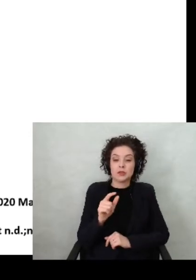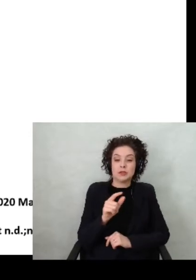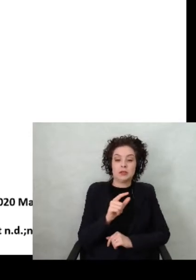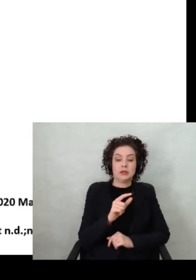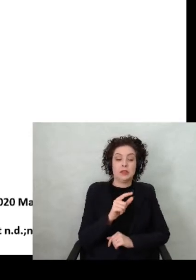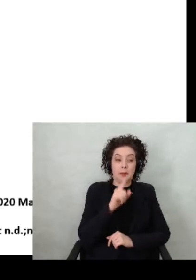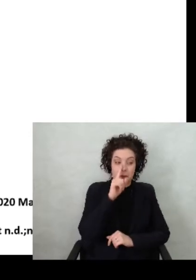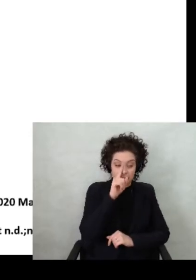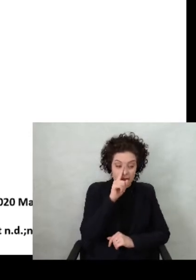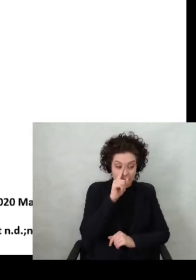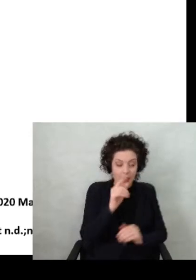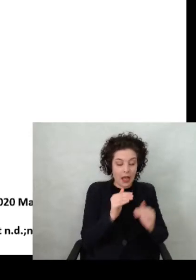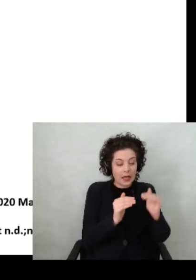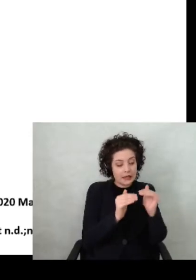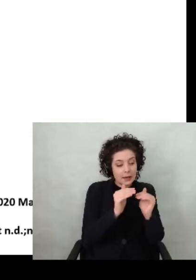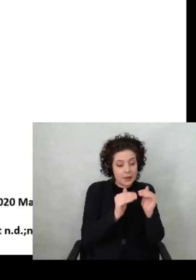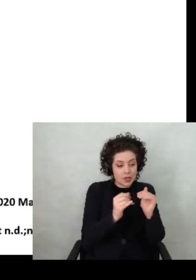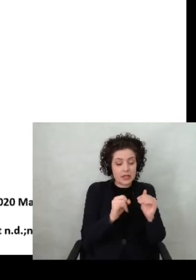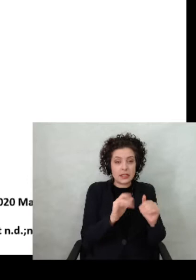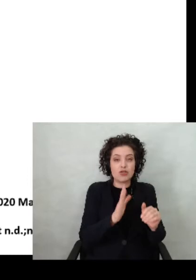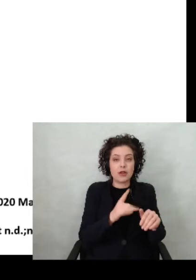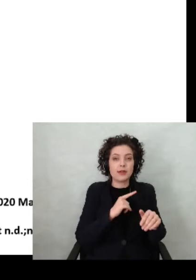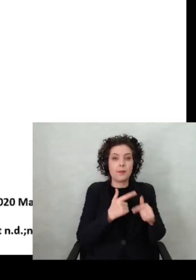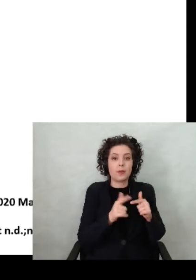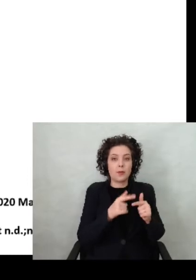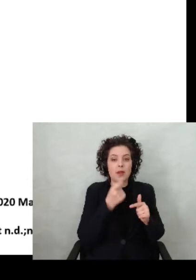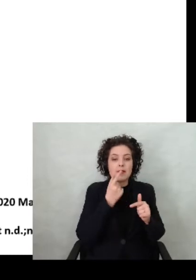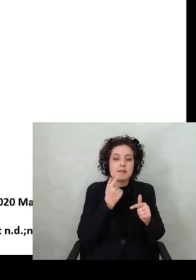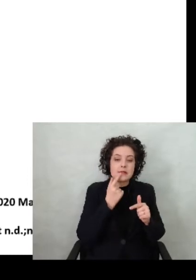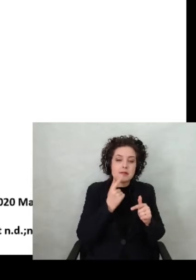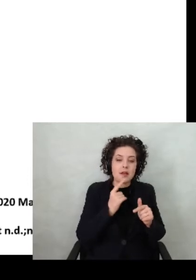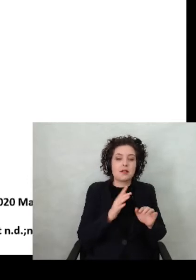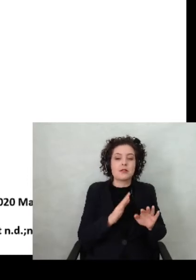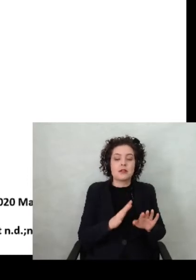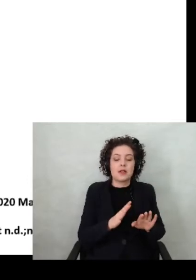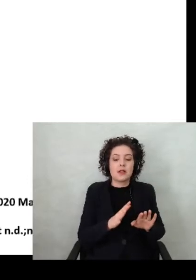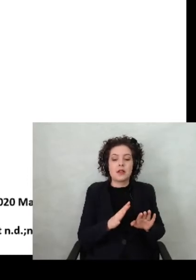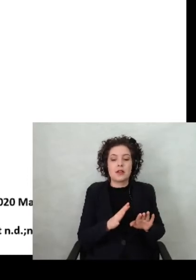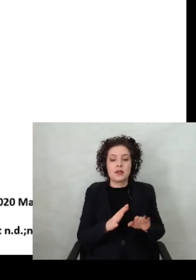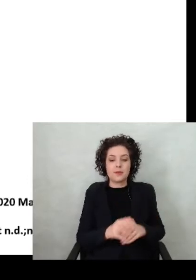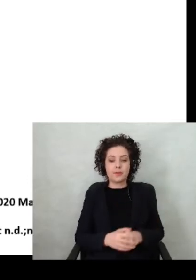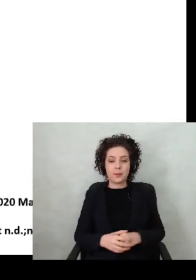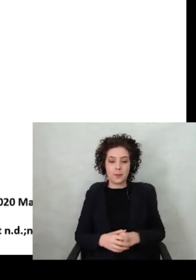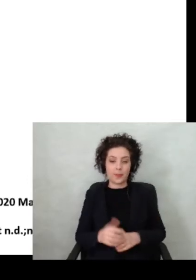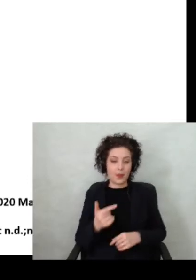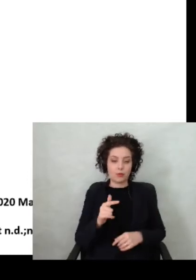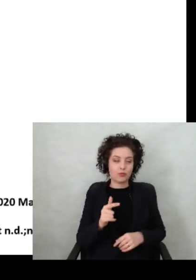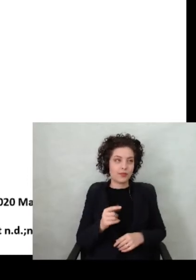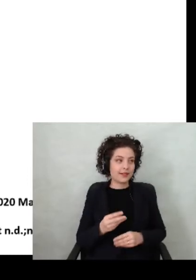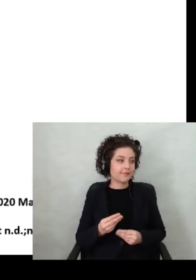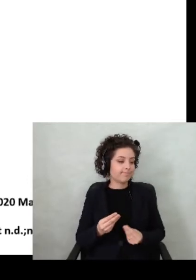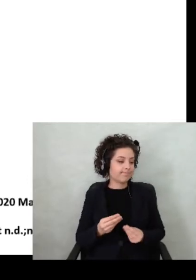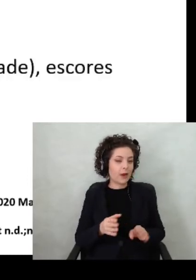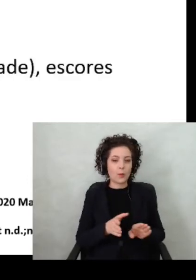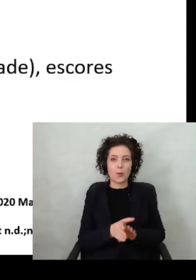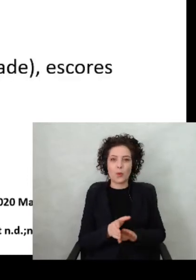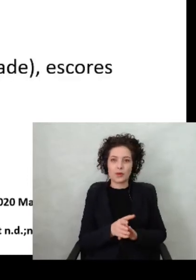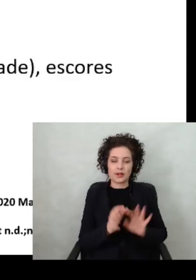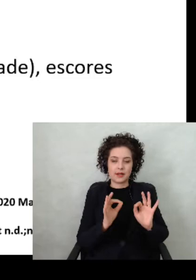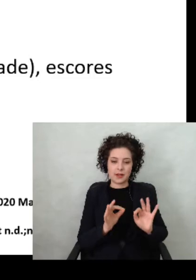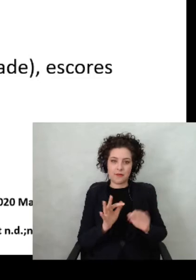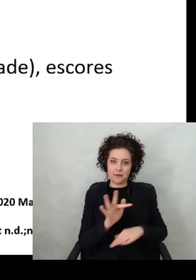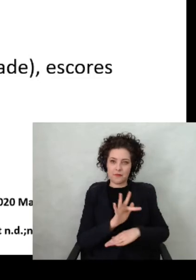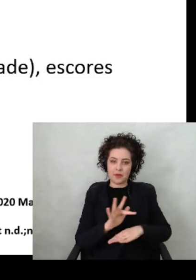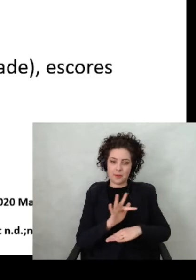intermediárias para tromboprofilaxia. Não existe ainda uma orientação formal de usar para